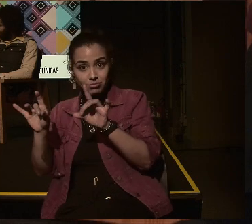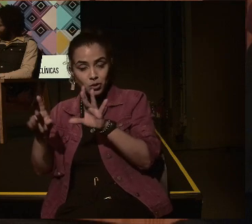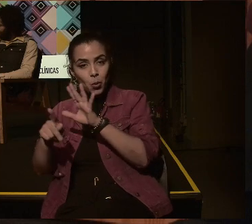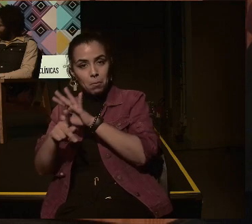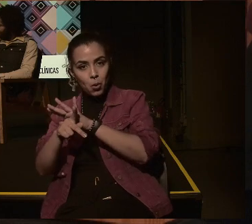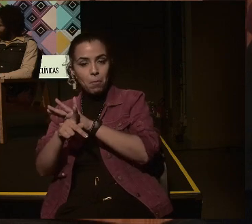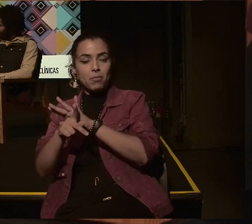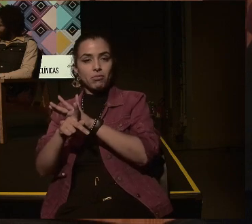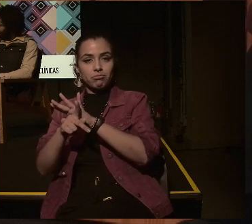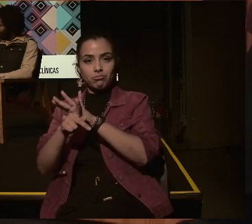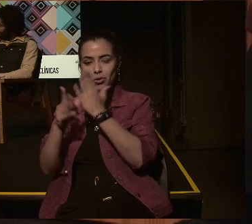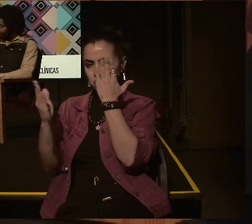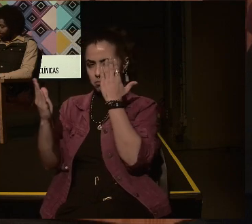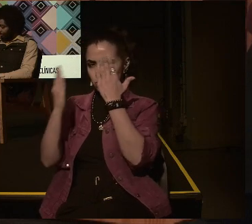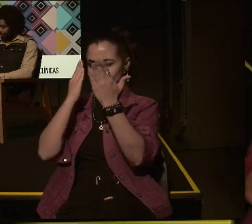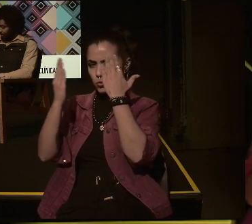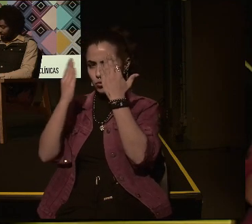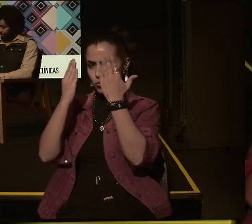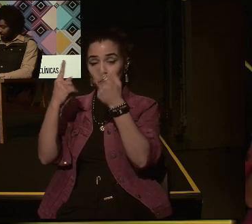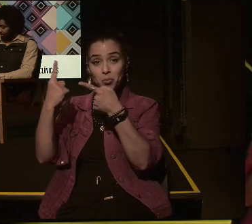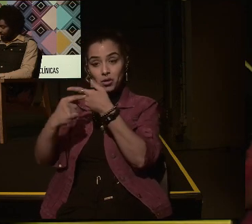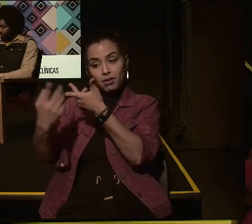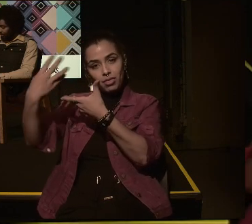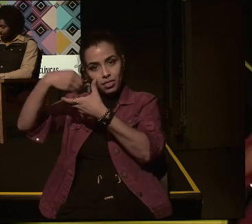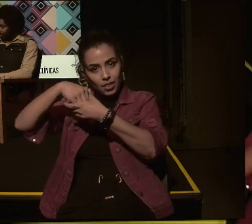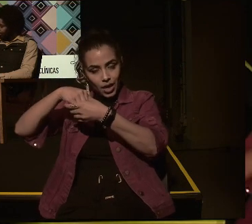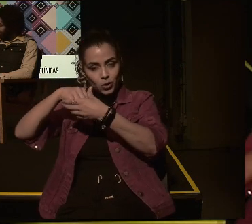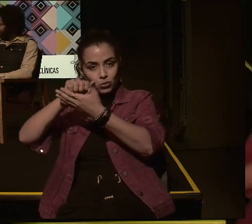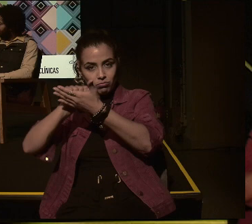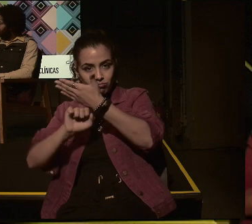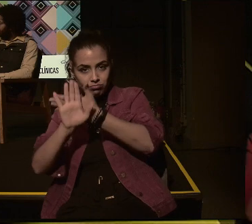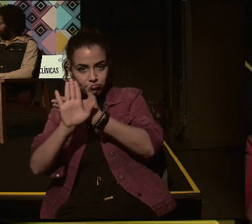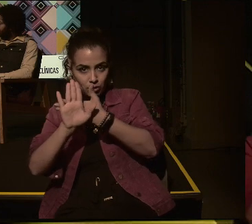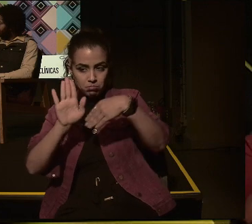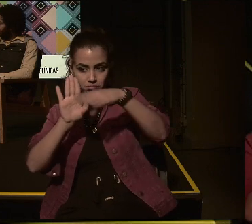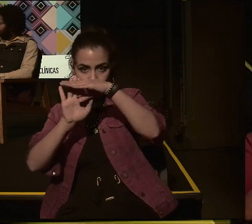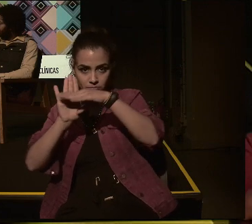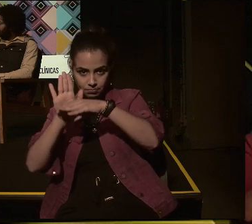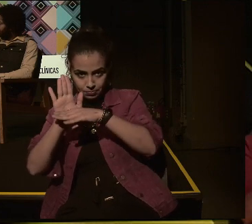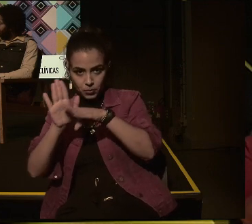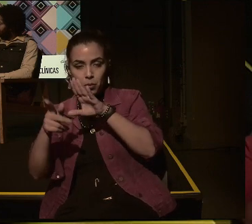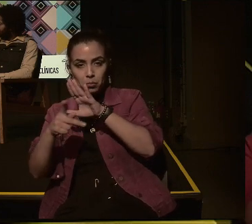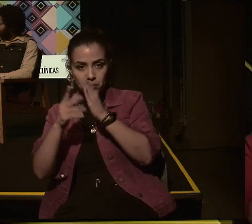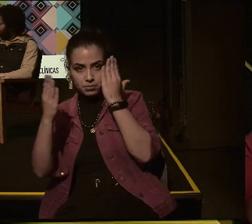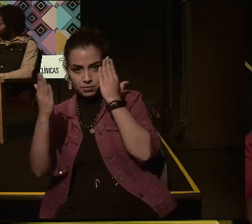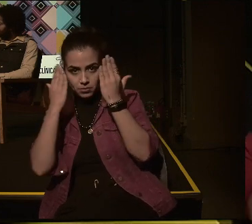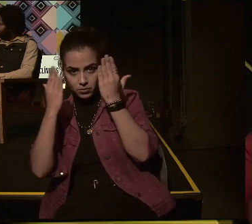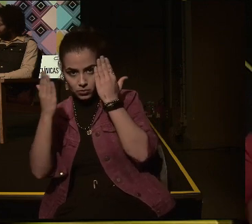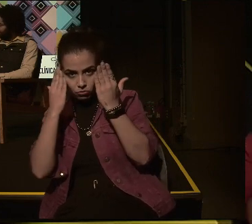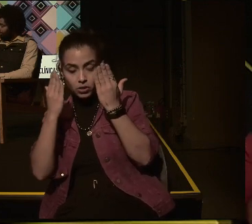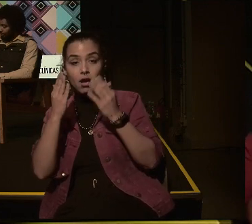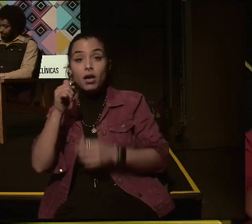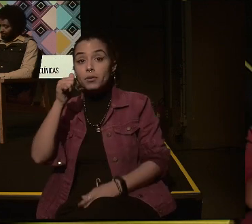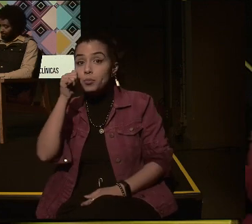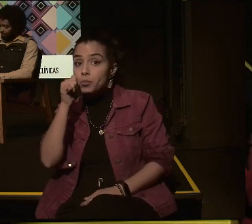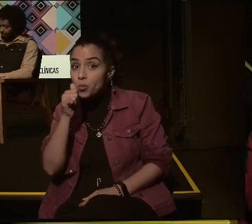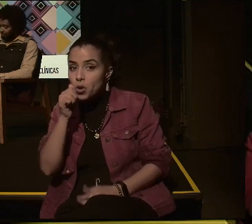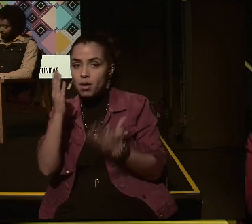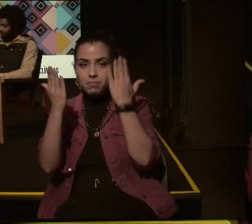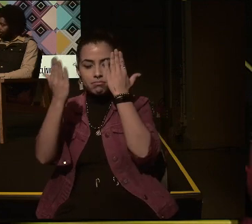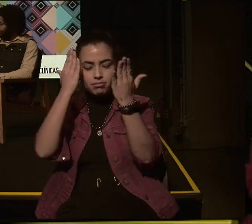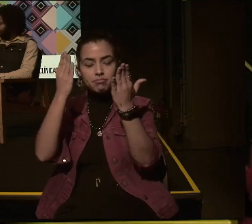existe. Então, uma instituição do movimento negro, que tem majoritariamente psicólogas negras, tem que criar um